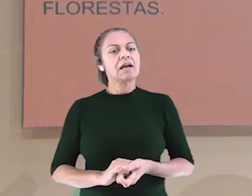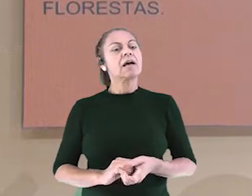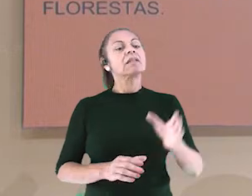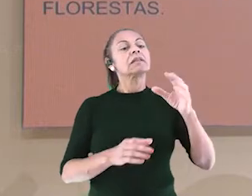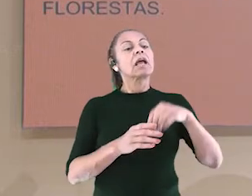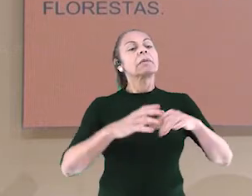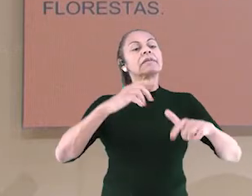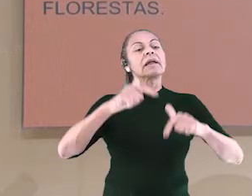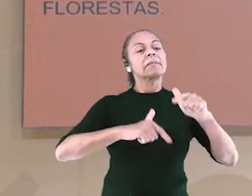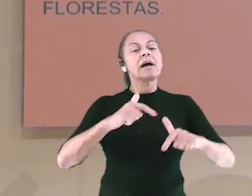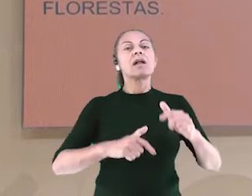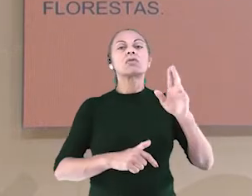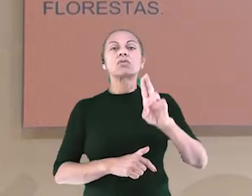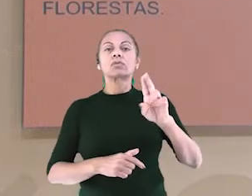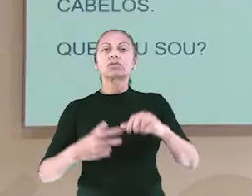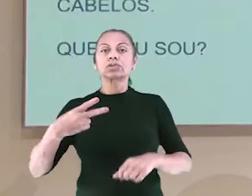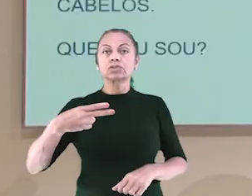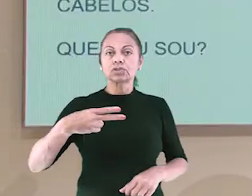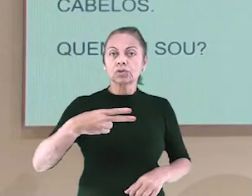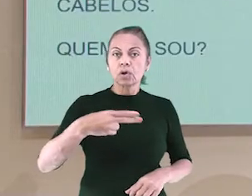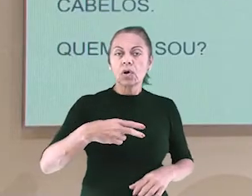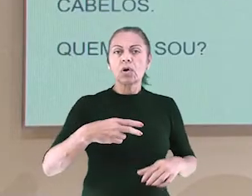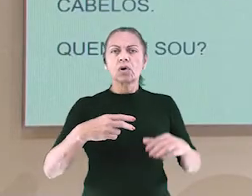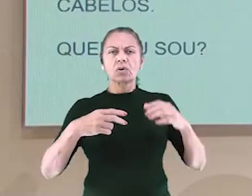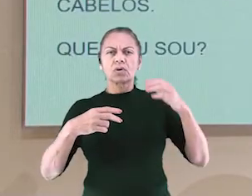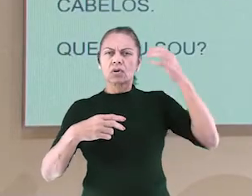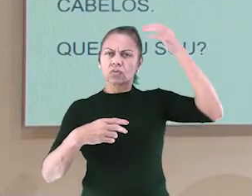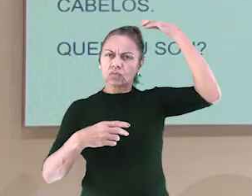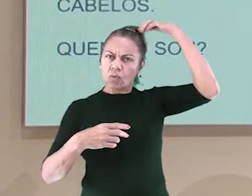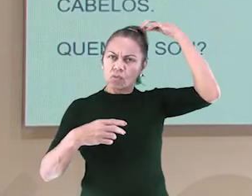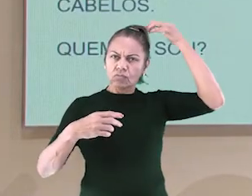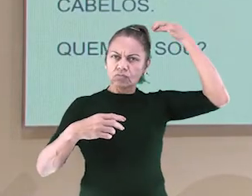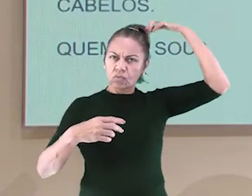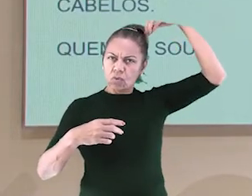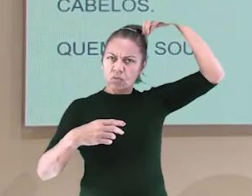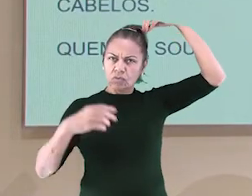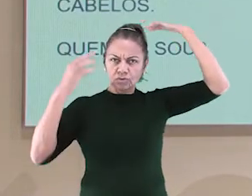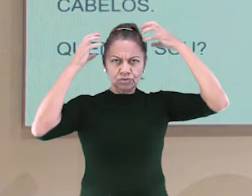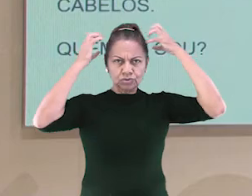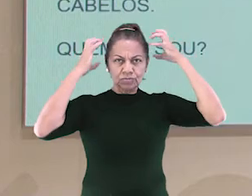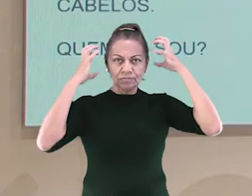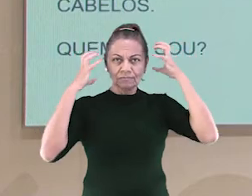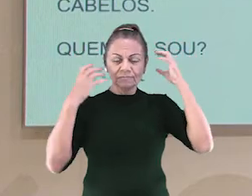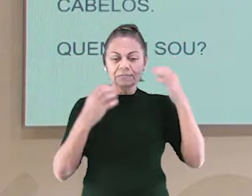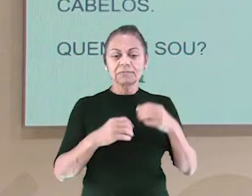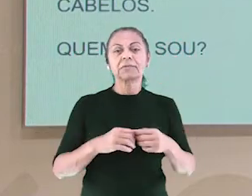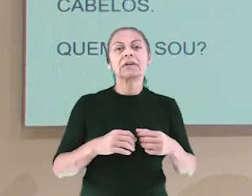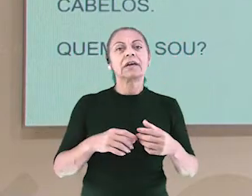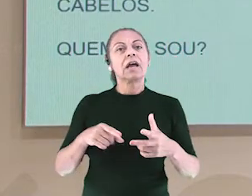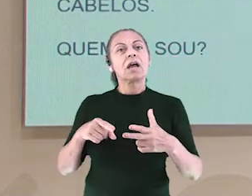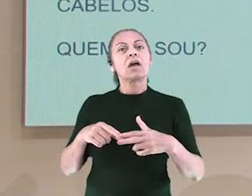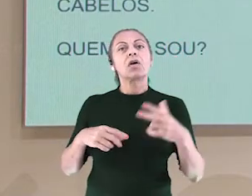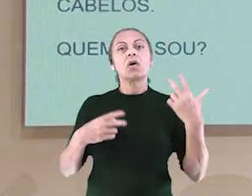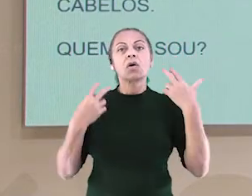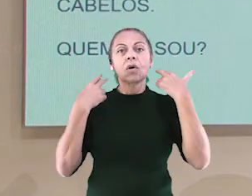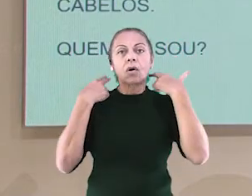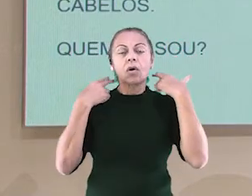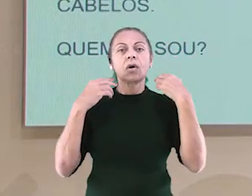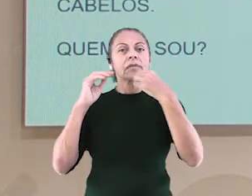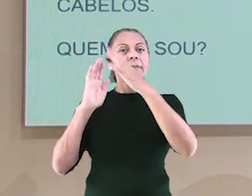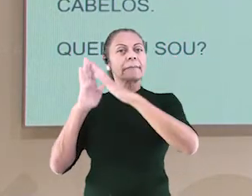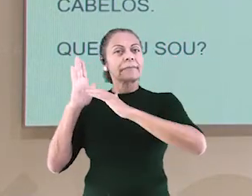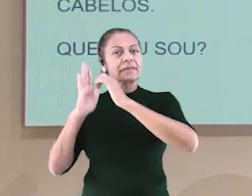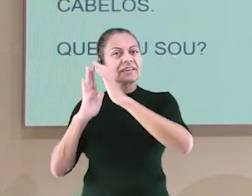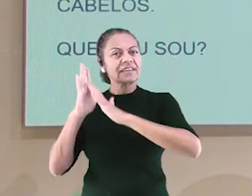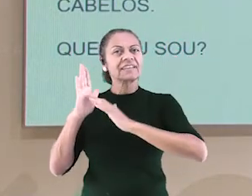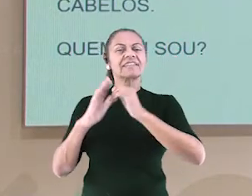você acerta? No meu trabalho, uso tesouras, shampoos e pentes. Trabalho em salões e cuido da